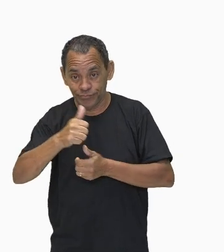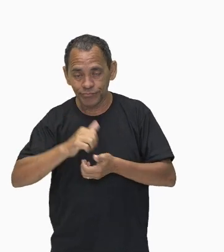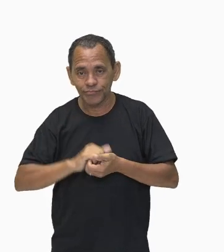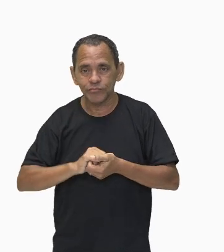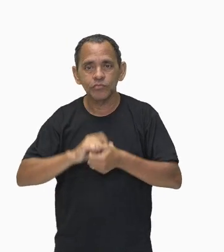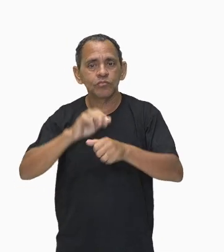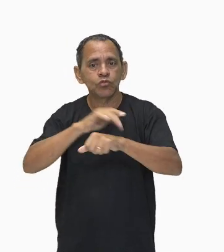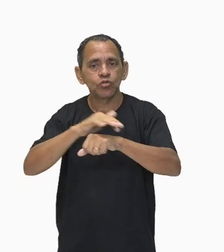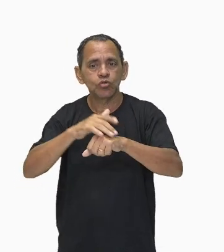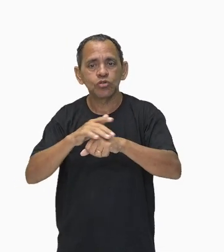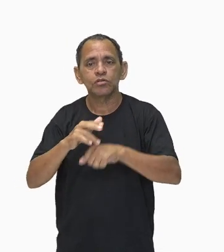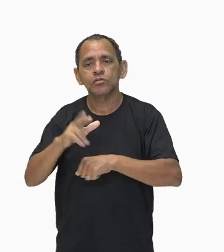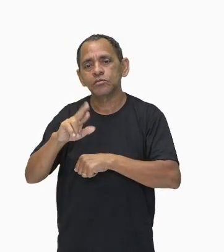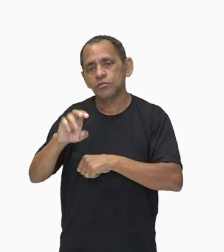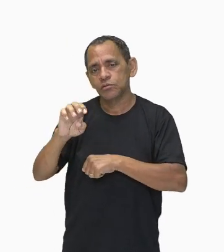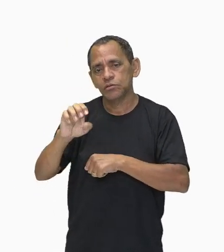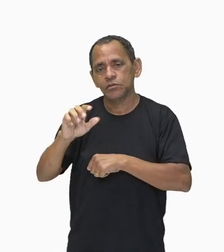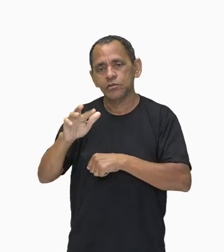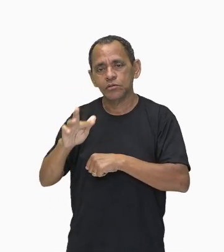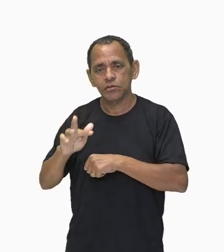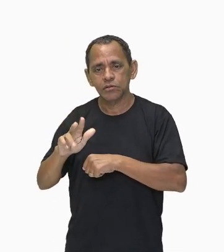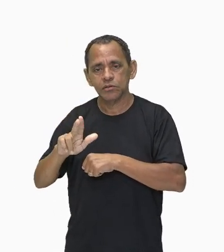doença do refluxo